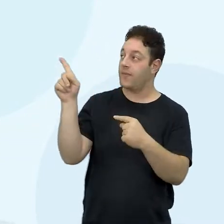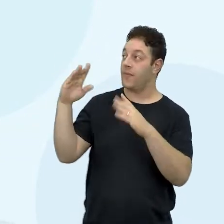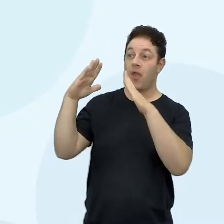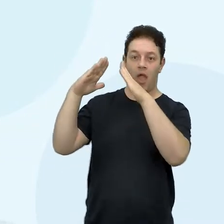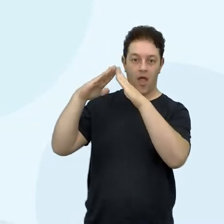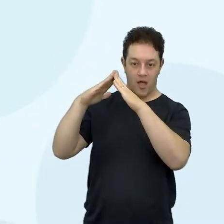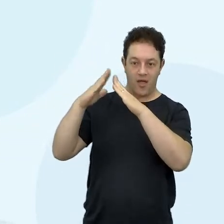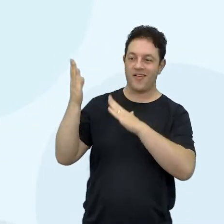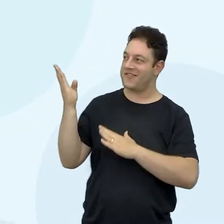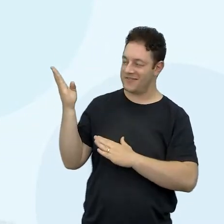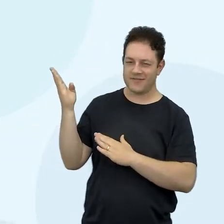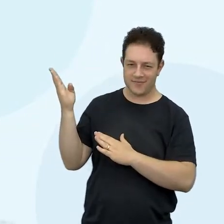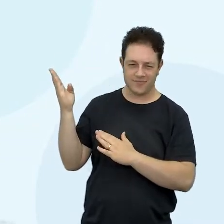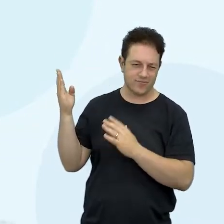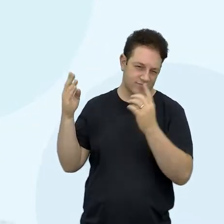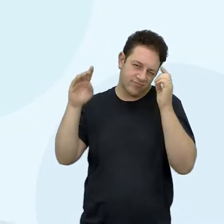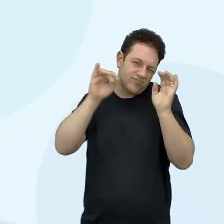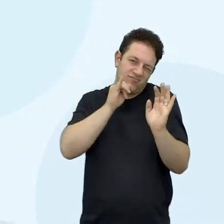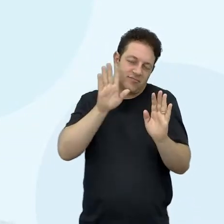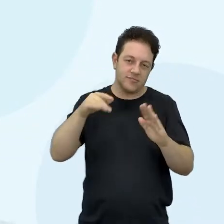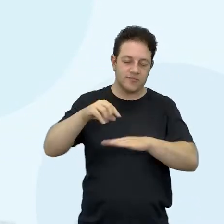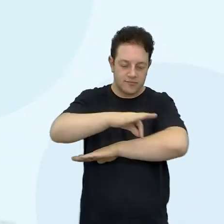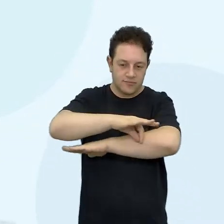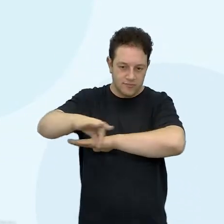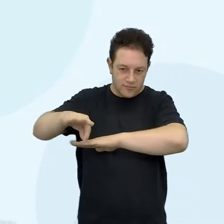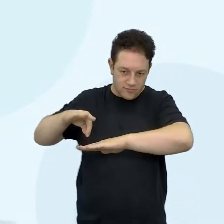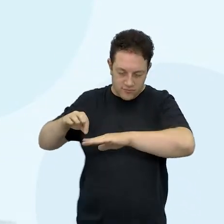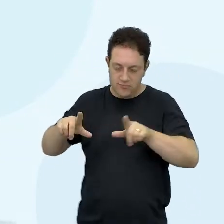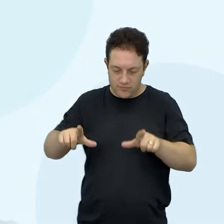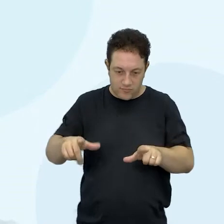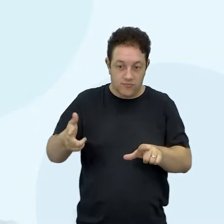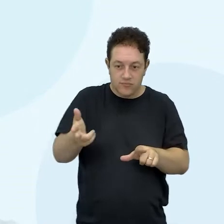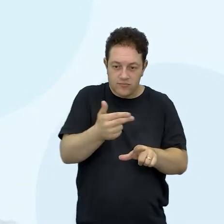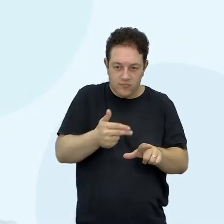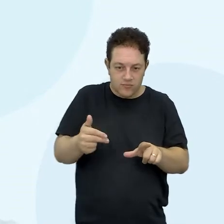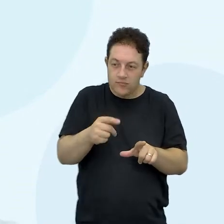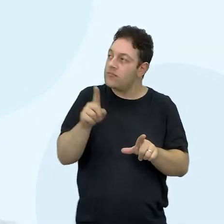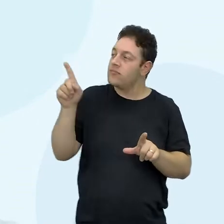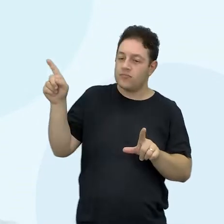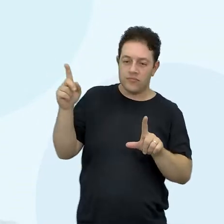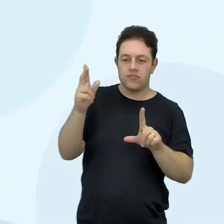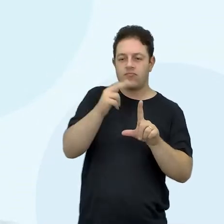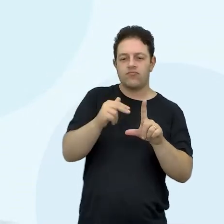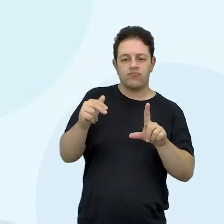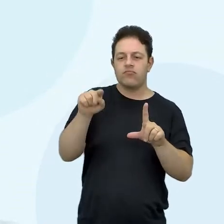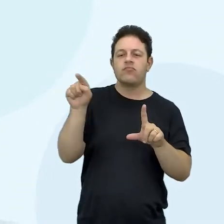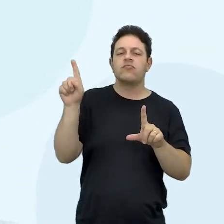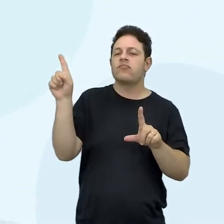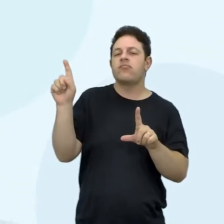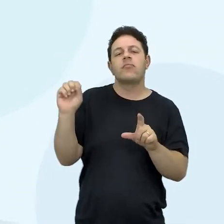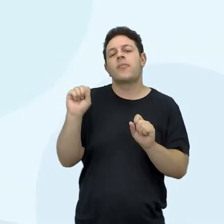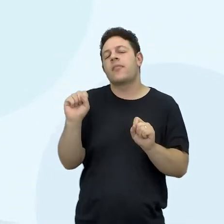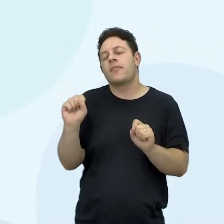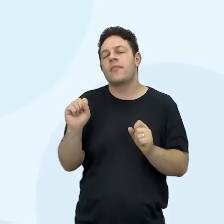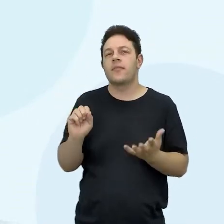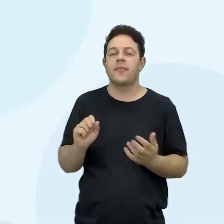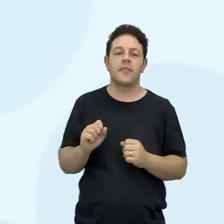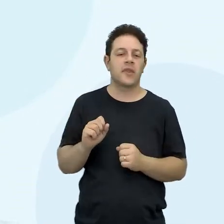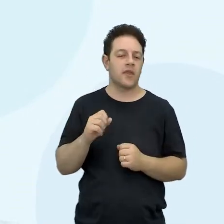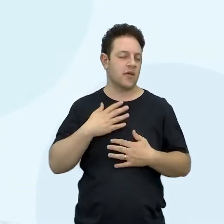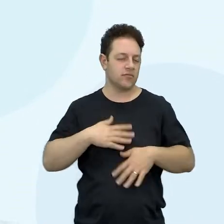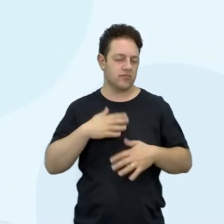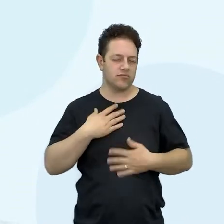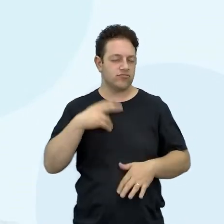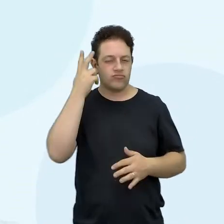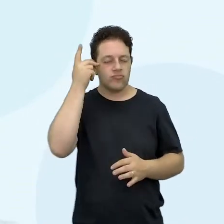para vocês, né? É um protótipo. E aí nesse desenho a gente pode considerar, fazer uma consideração aí